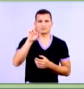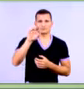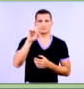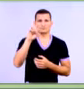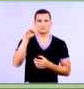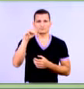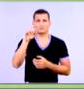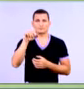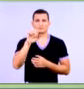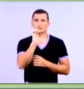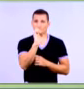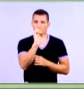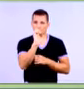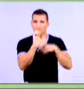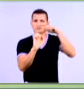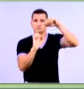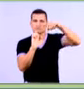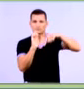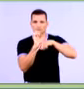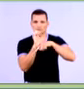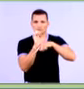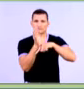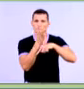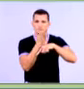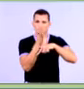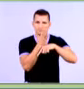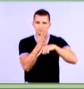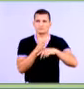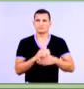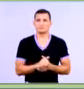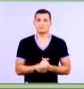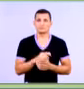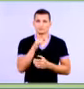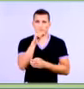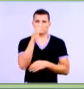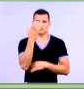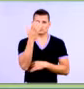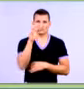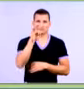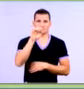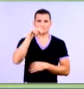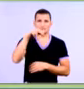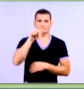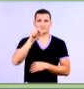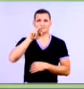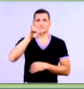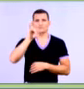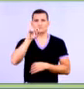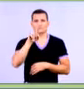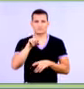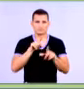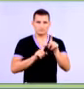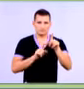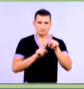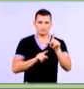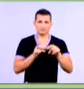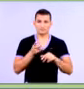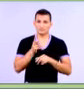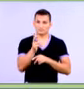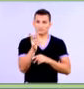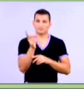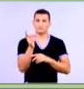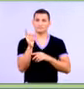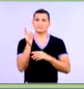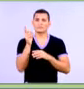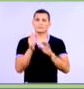lado esquerdo. Então, olha aqui, ó. No caso dessa árvore binária, ela é o quê? De letras, né? Sempre eu entro